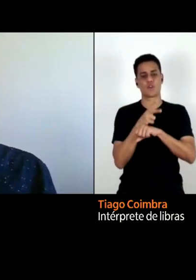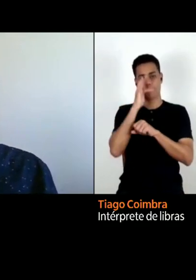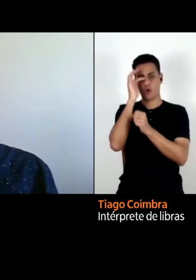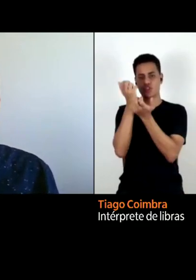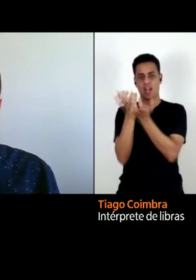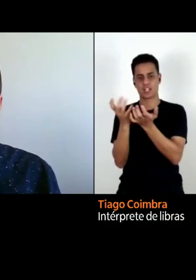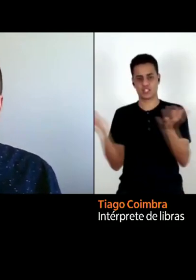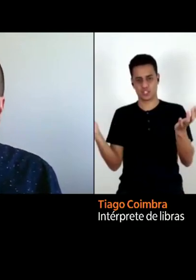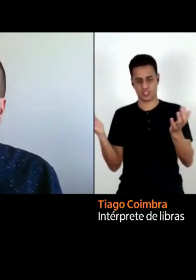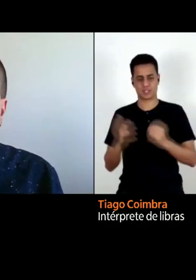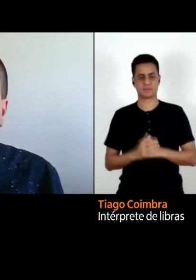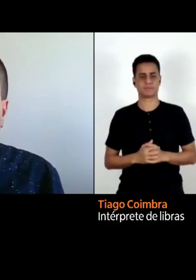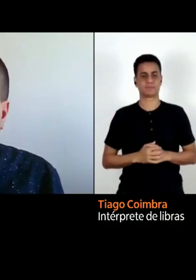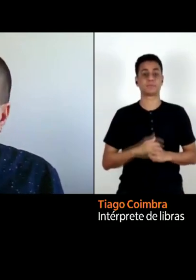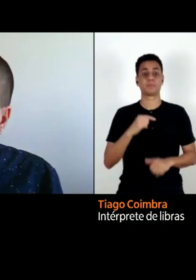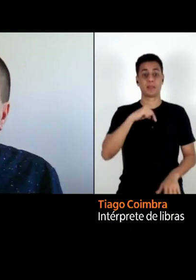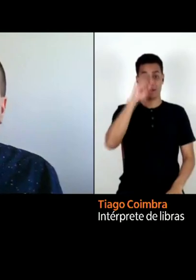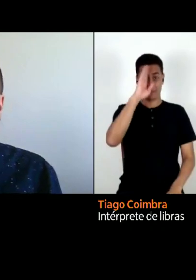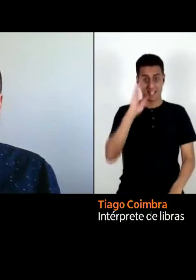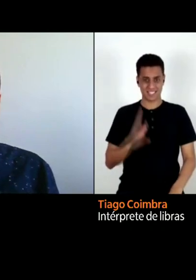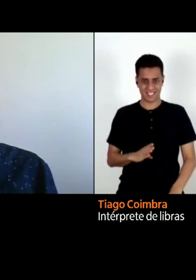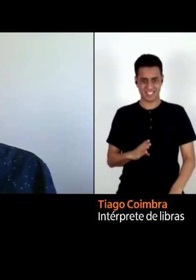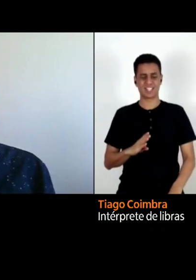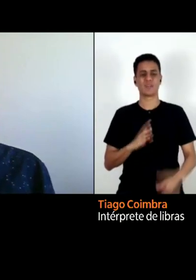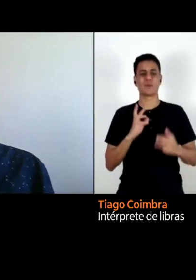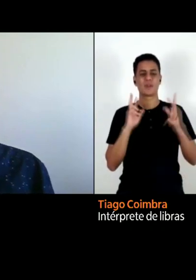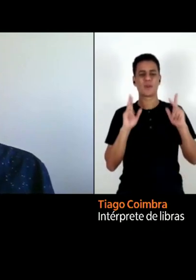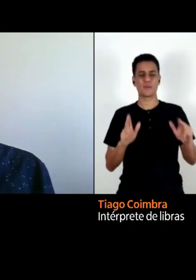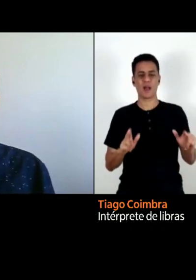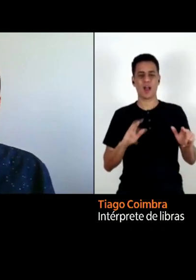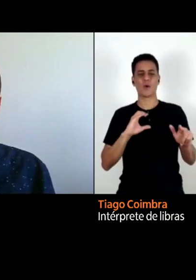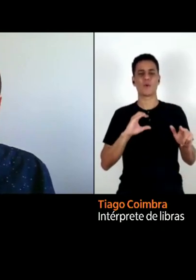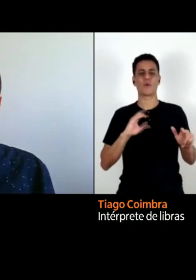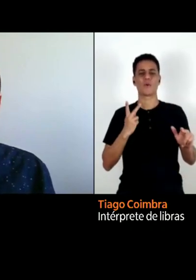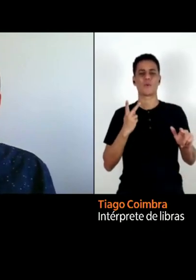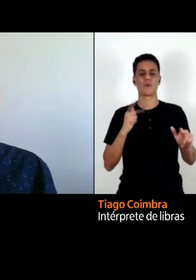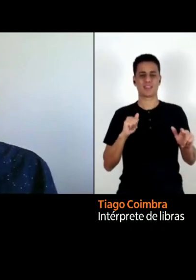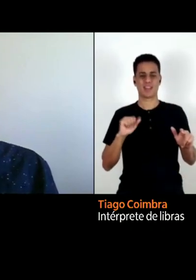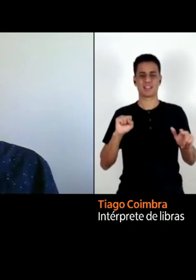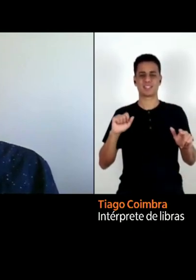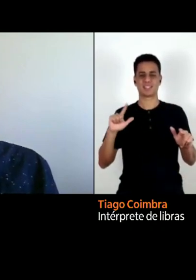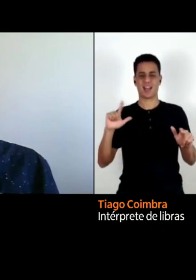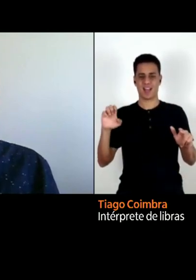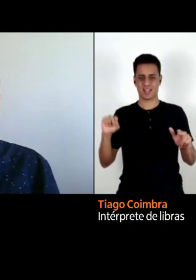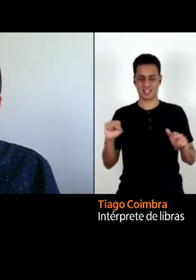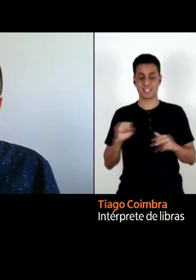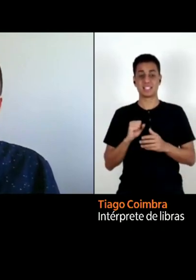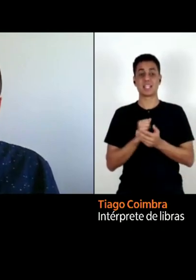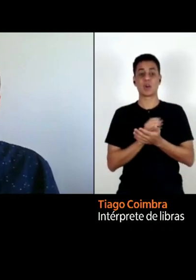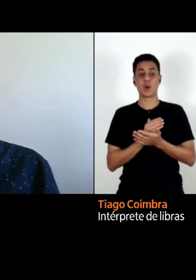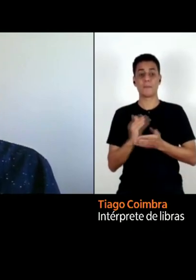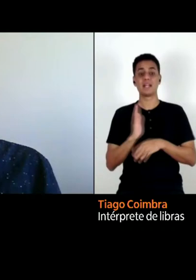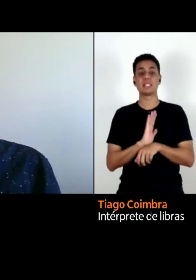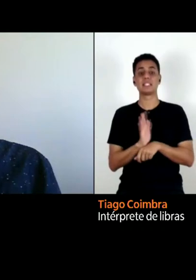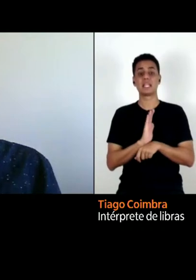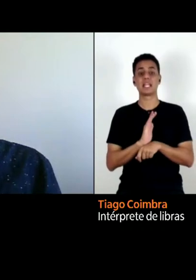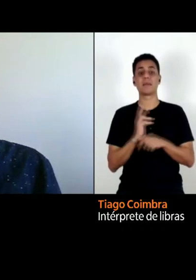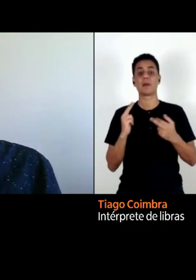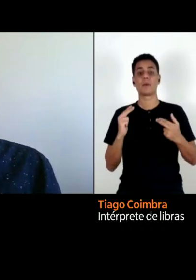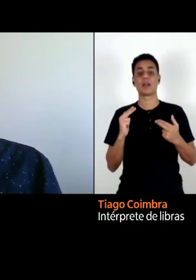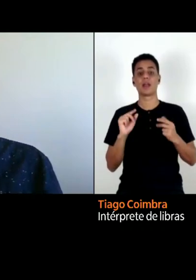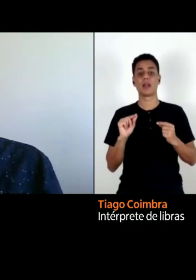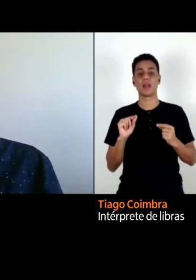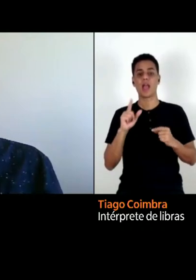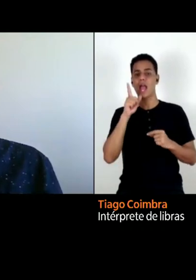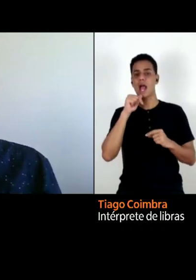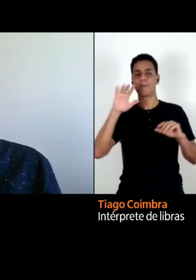aquela imagem registrada por Cunha Salles, o cinema nacional começaria com Uma Onda do Mar, um